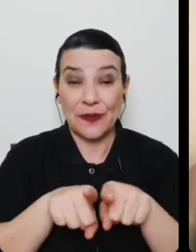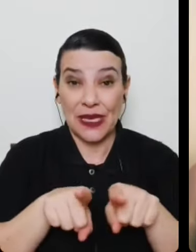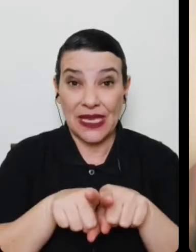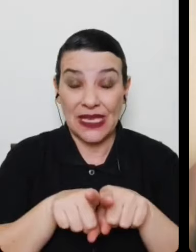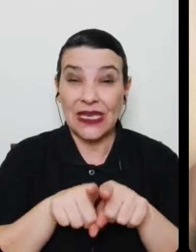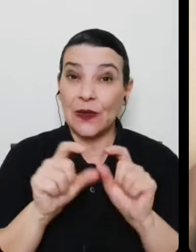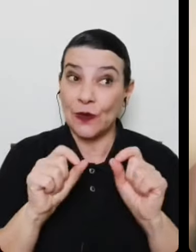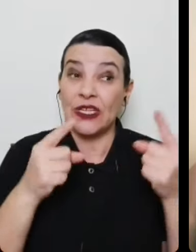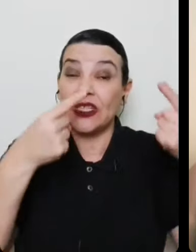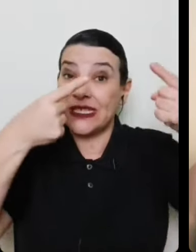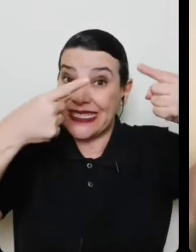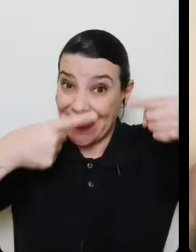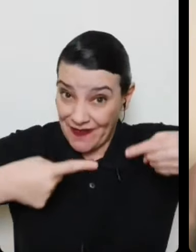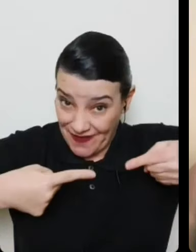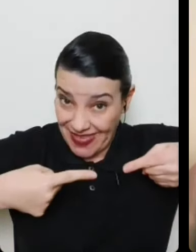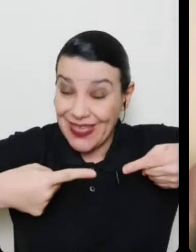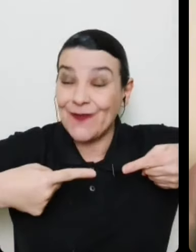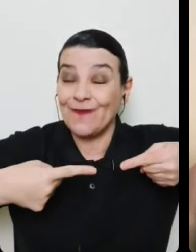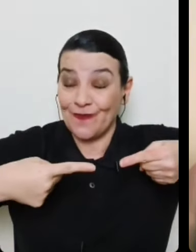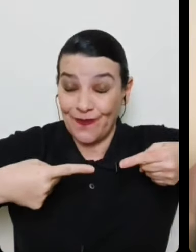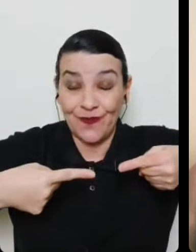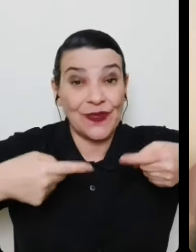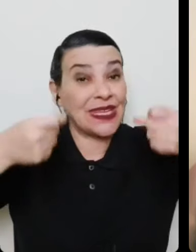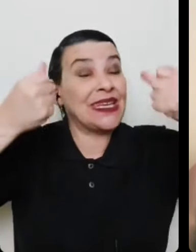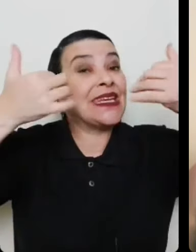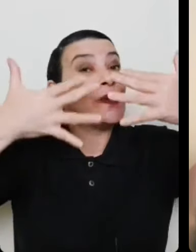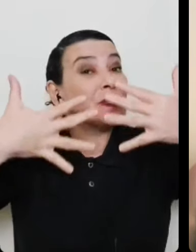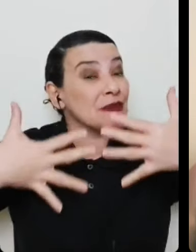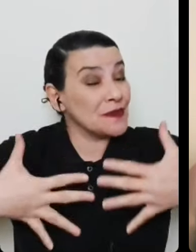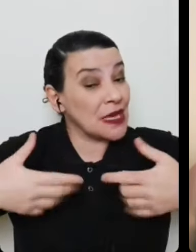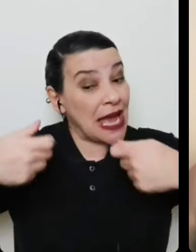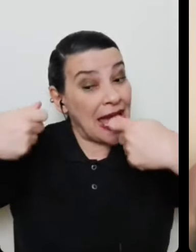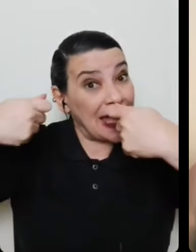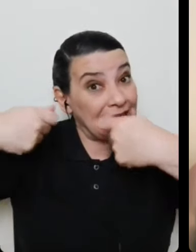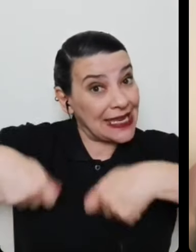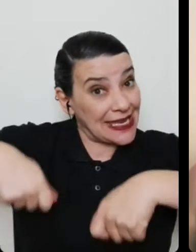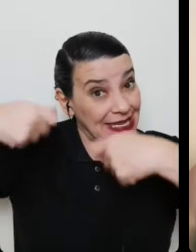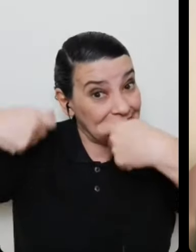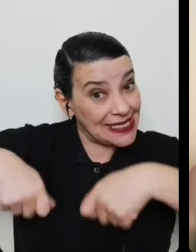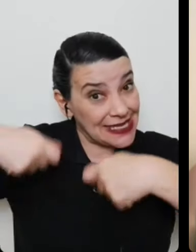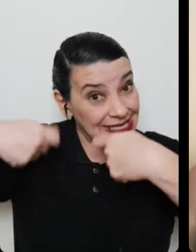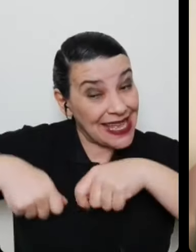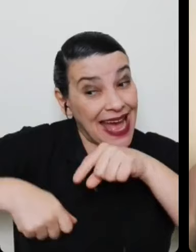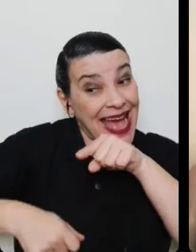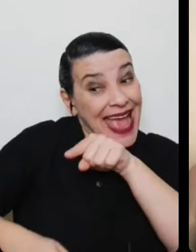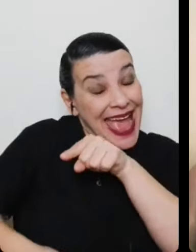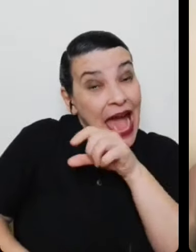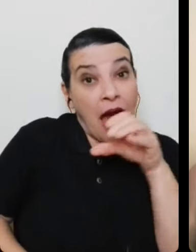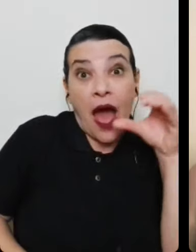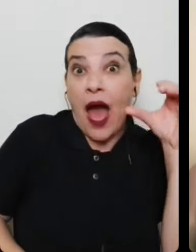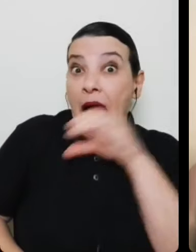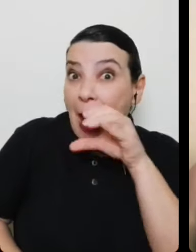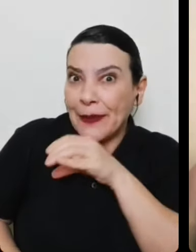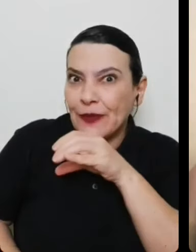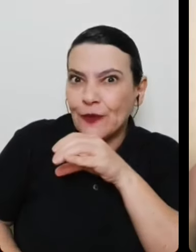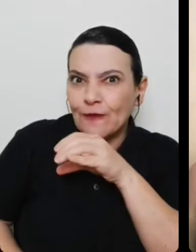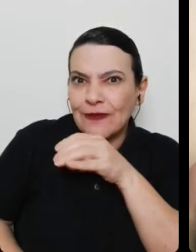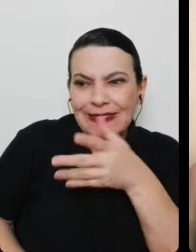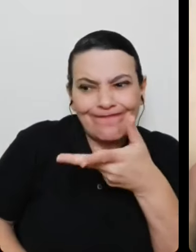e do desafio, e coloco como que a necessidade é algo mais urgente. Eu digo